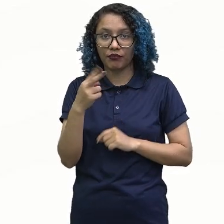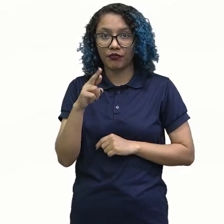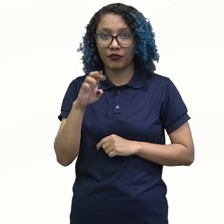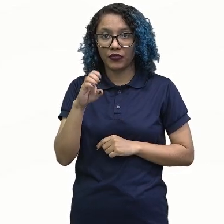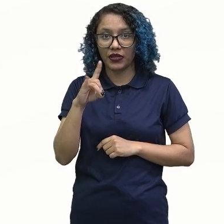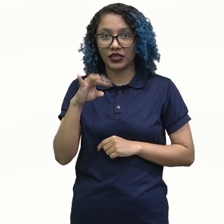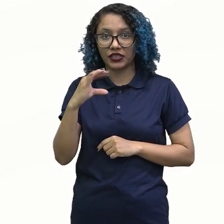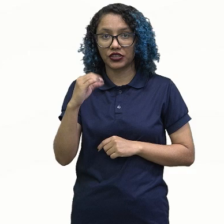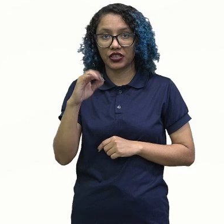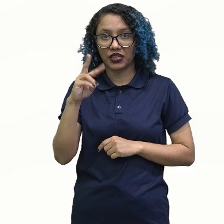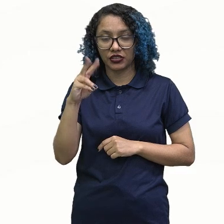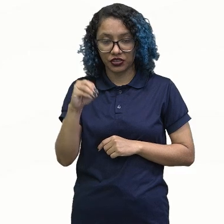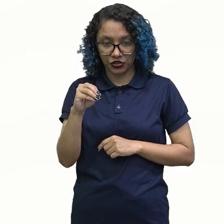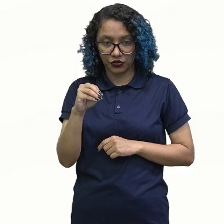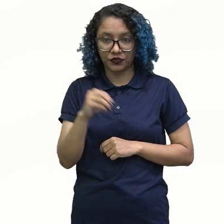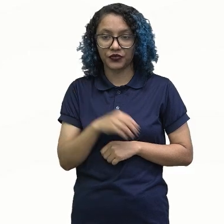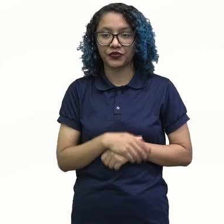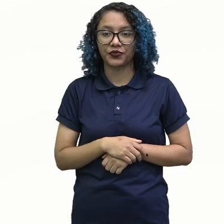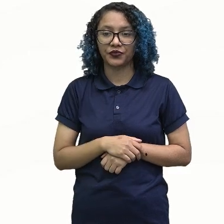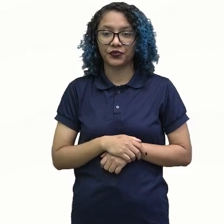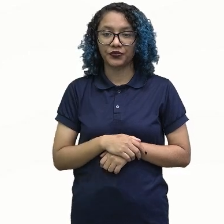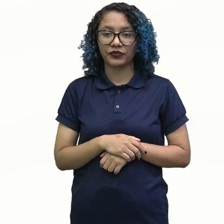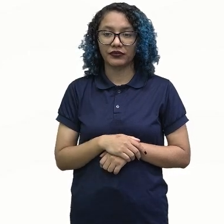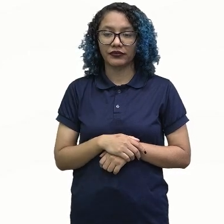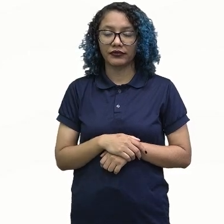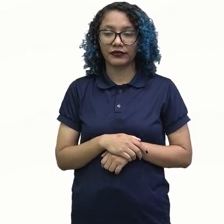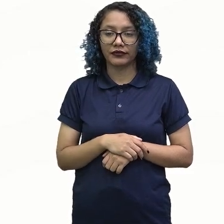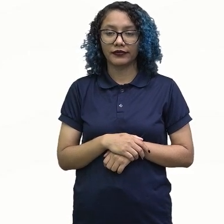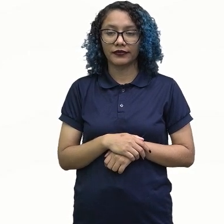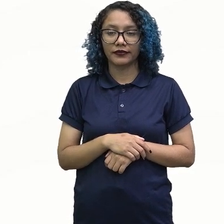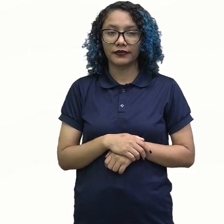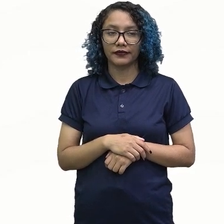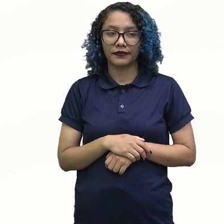Então, hora, data ou distância, não esqueçam.